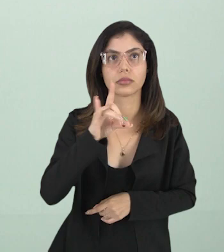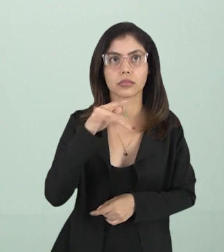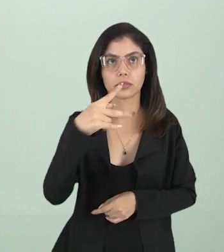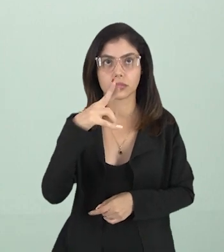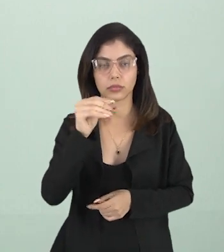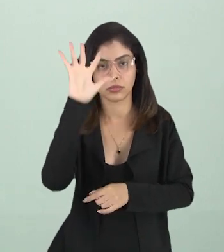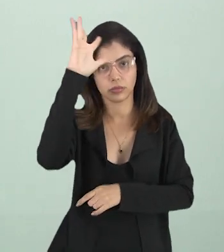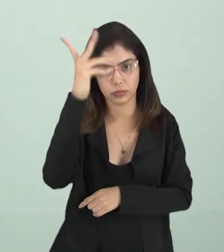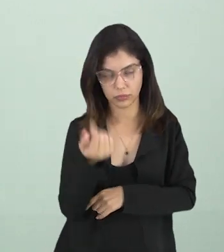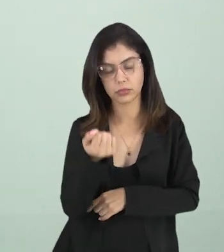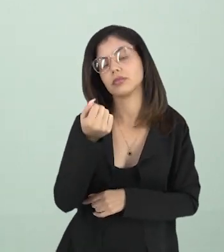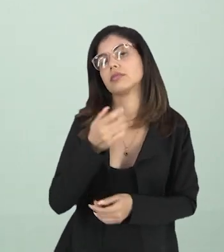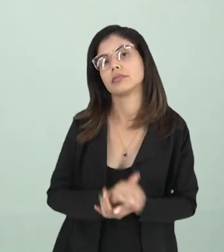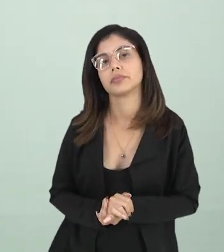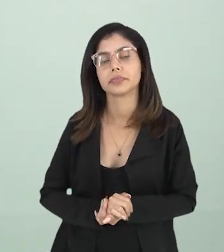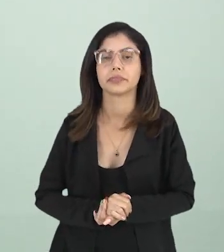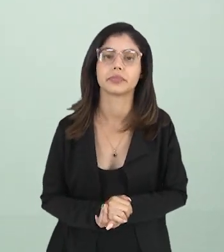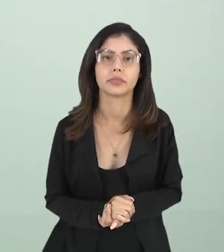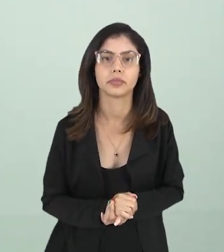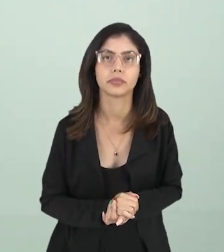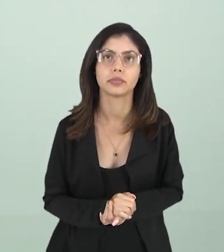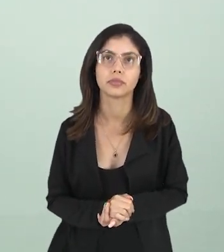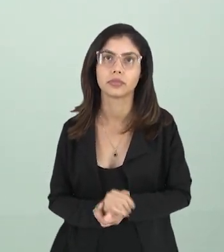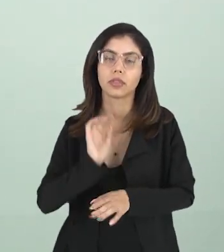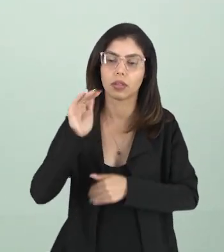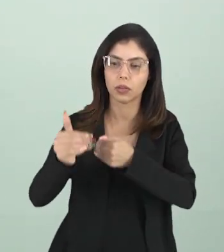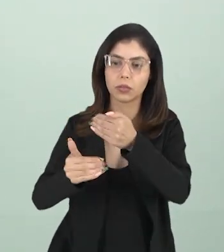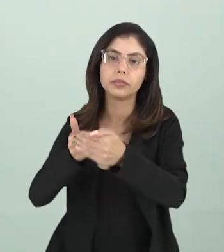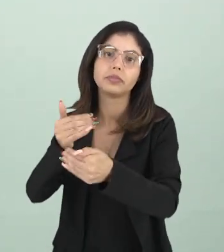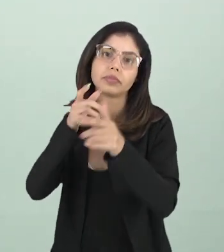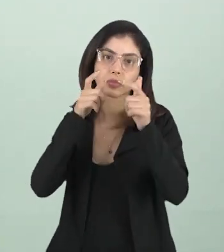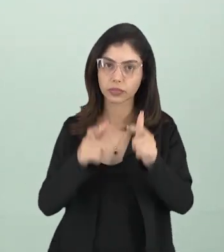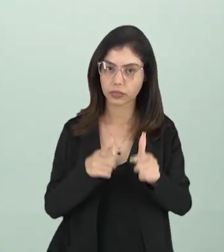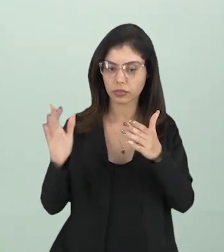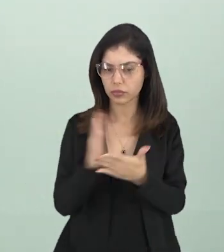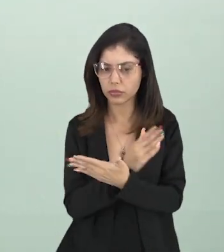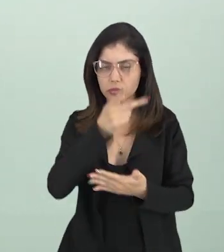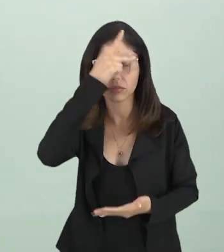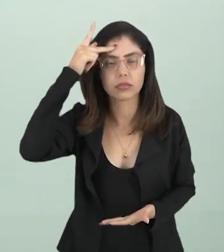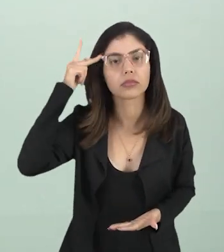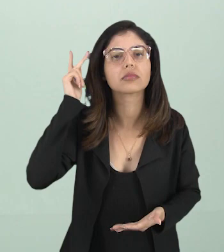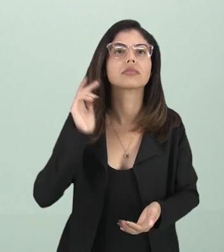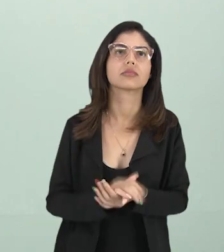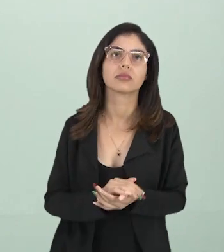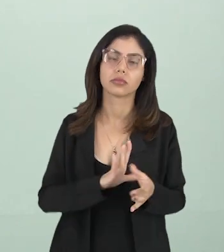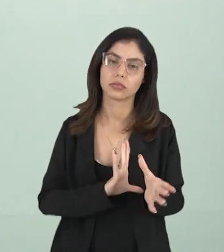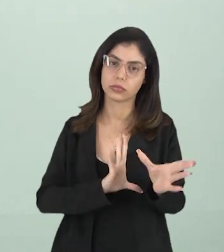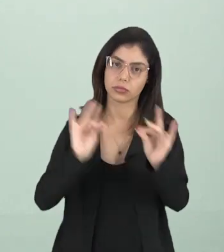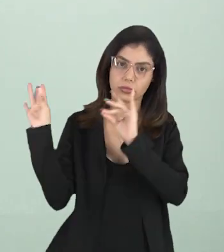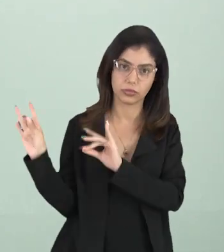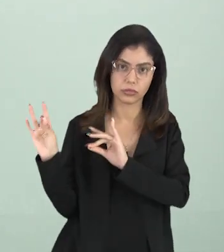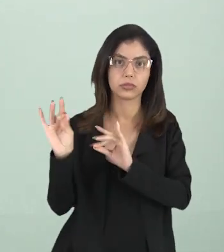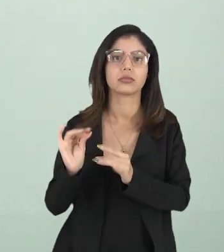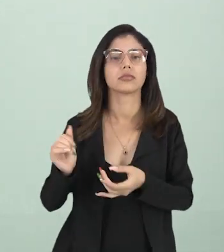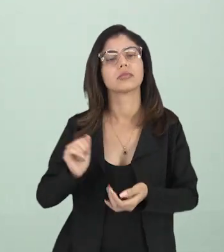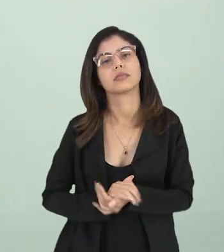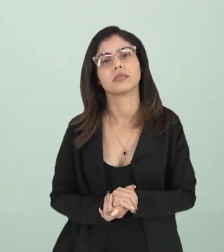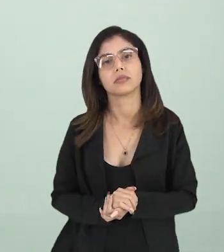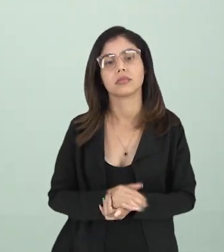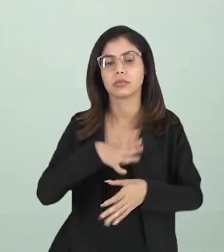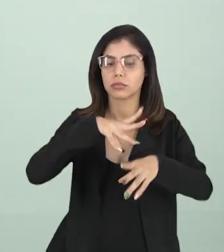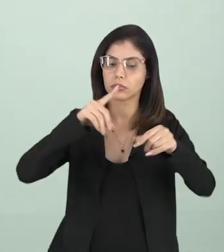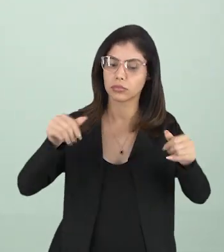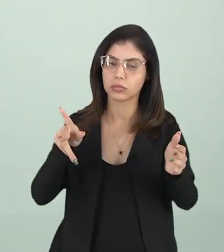diáspora africana, Que é o processo onde algumas pessoas estão tiradas da sua nacionalidade, da sua